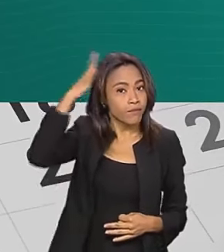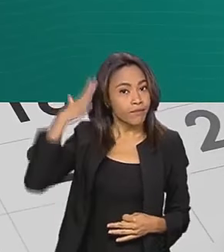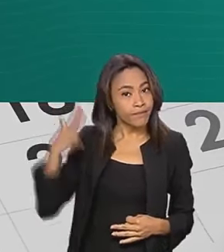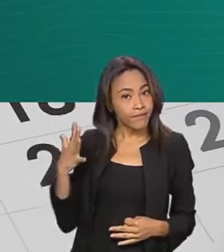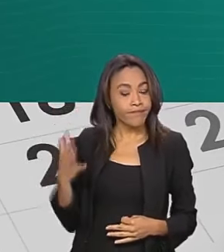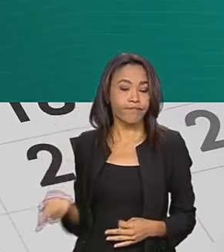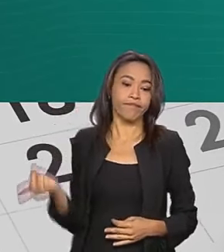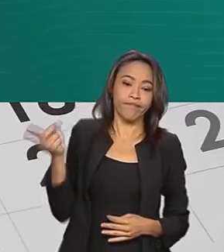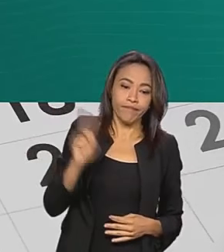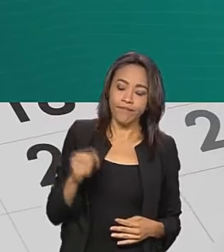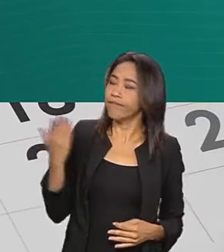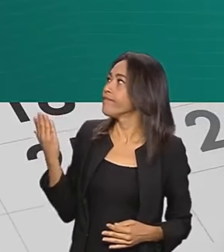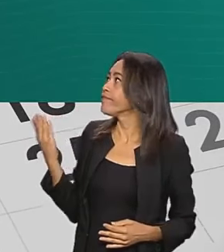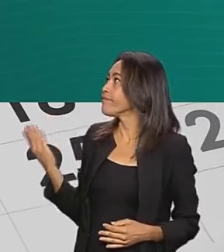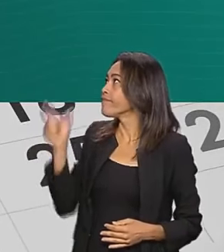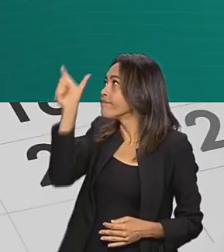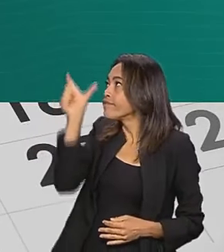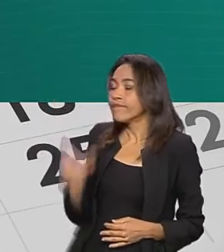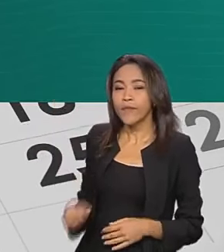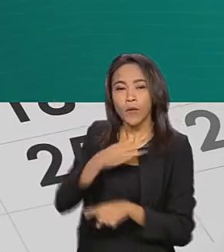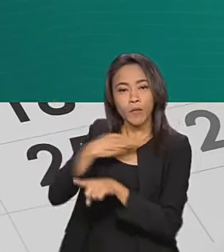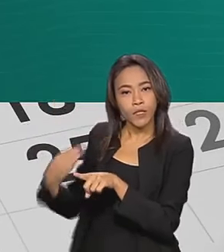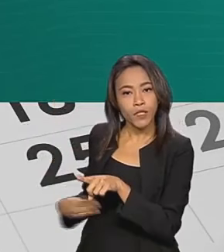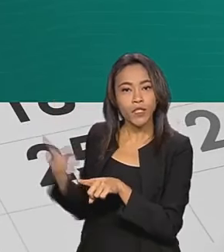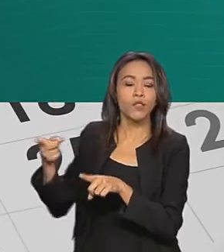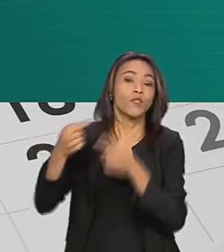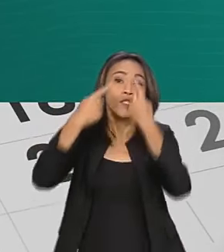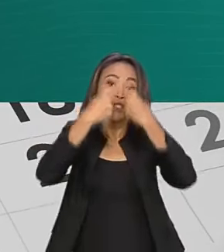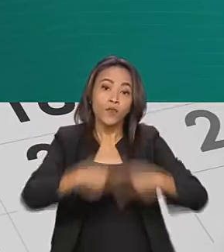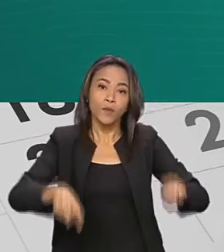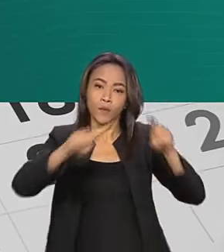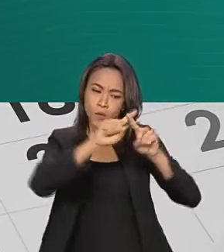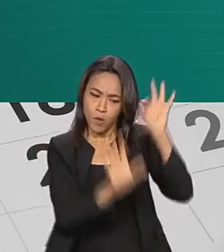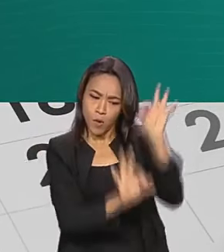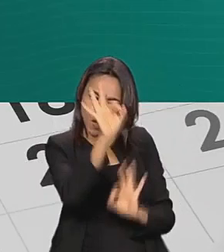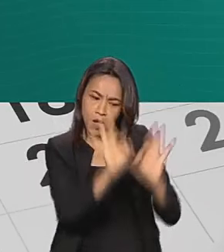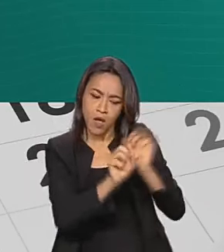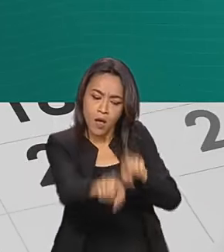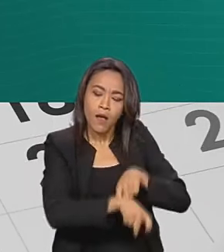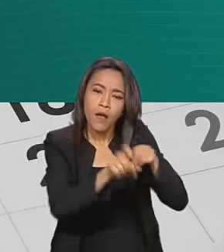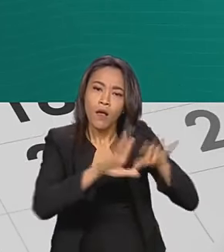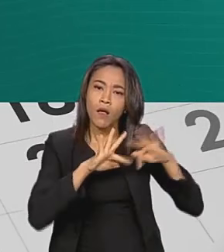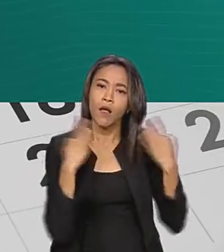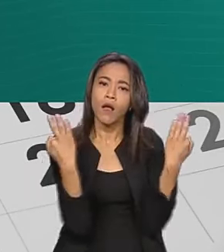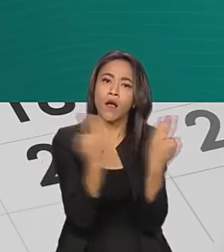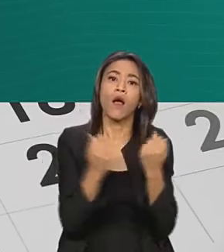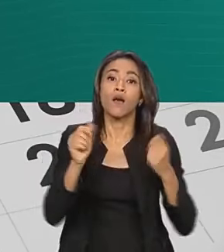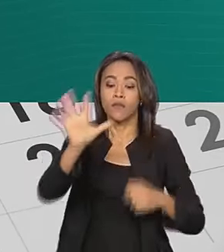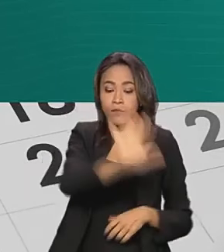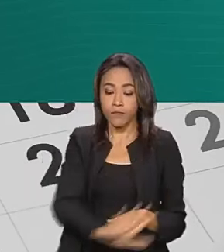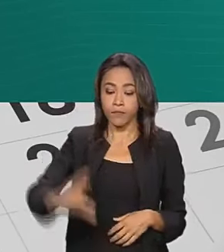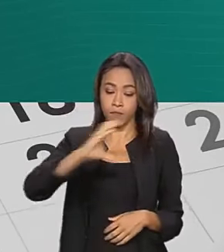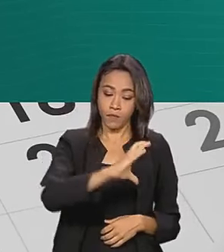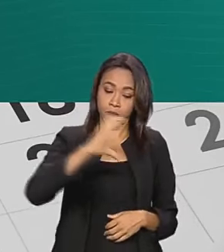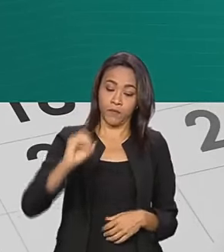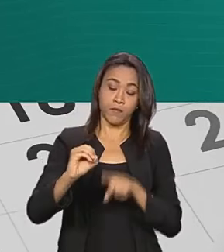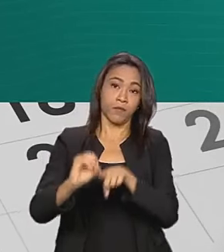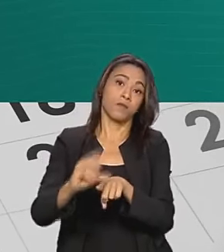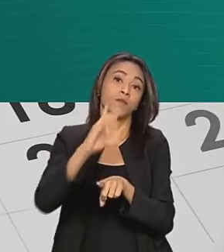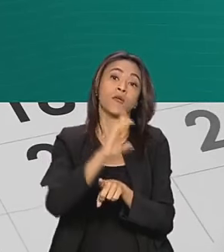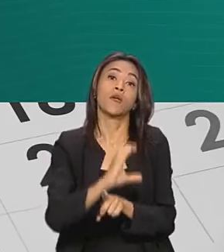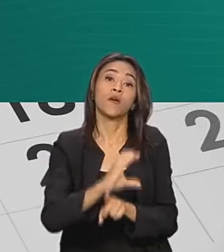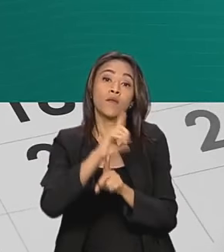ministro Paulo Teixeira lança o plano safra da Agricultura Familiar no centro-oeste em Campo Grande Mato Grosso